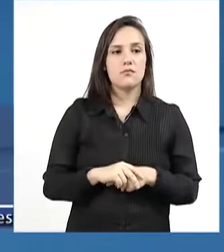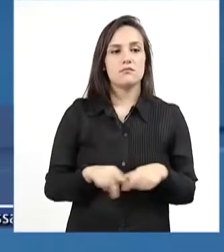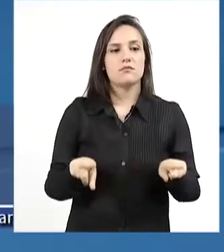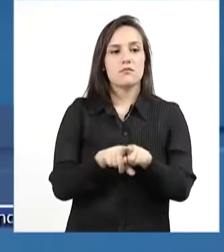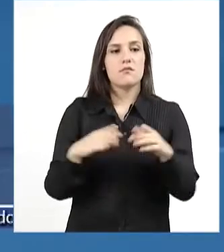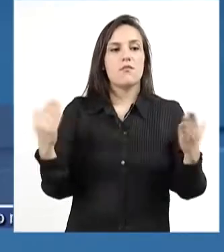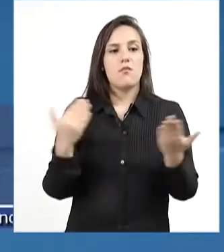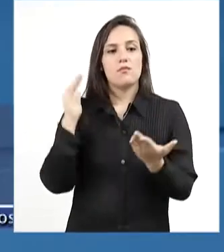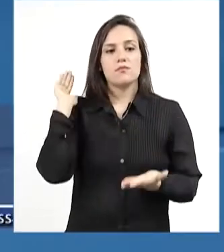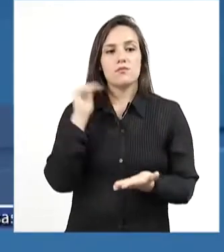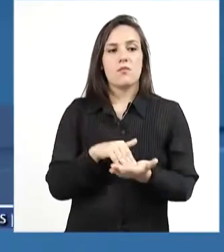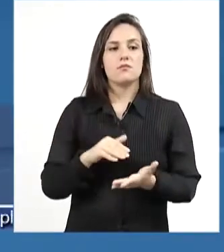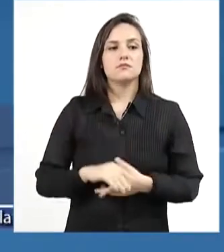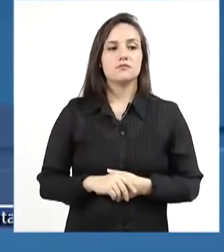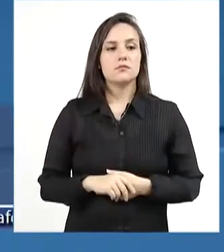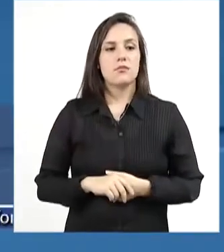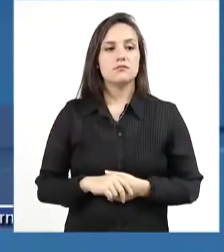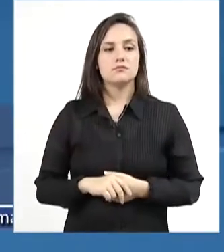último, aqui,